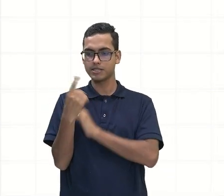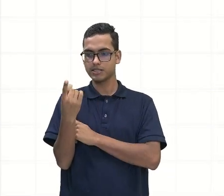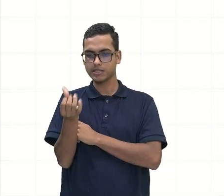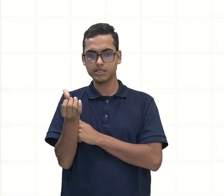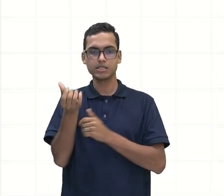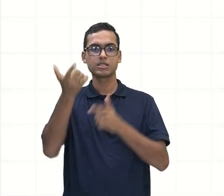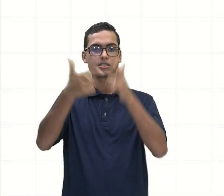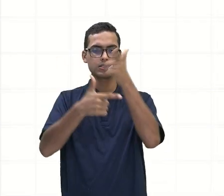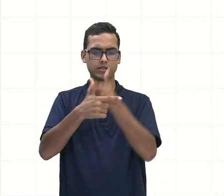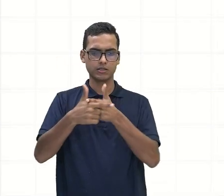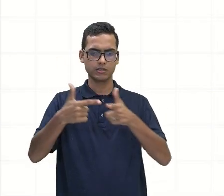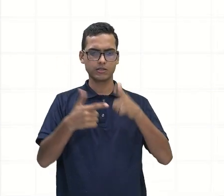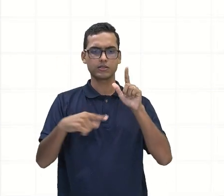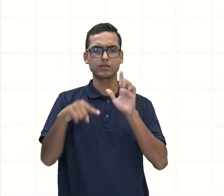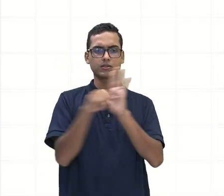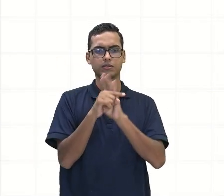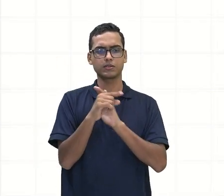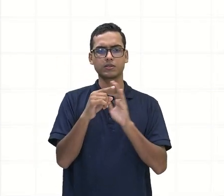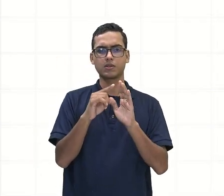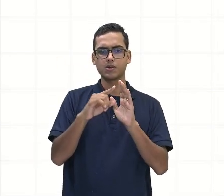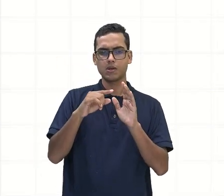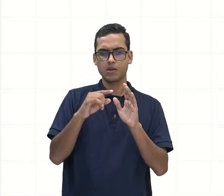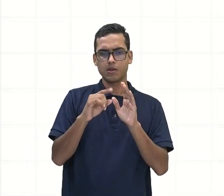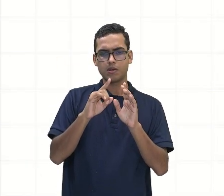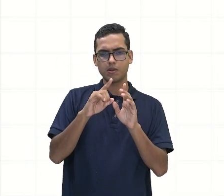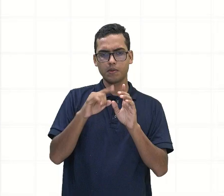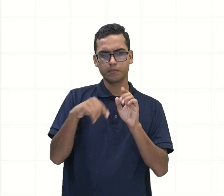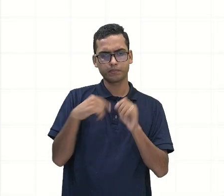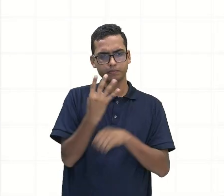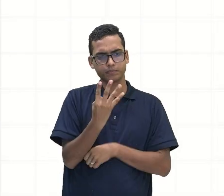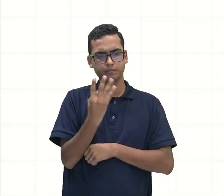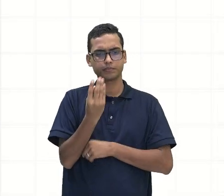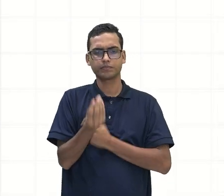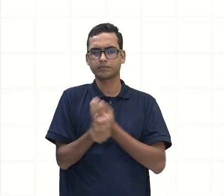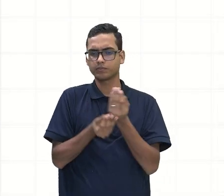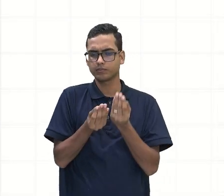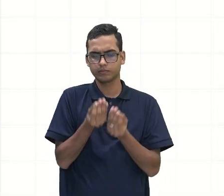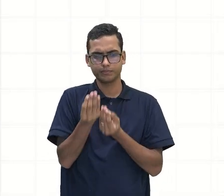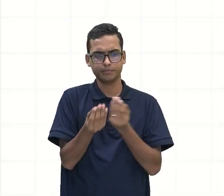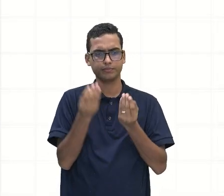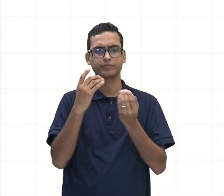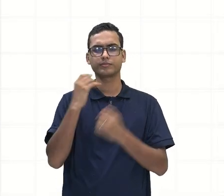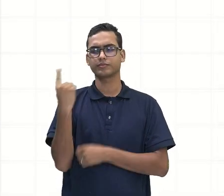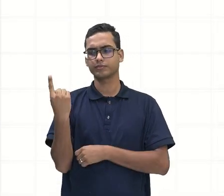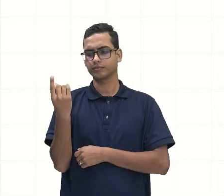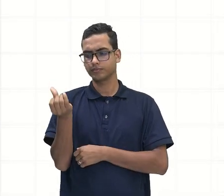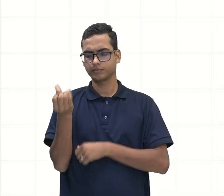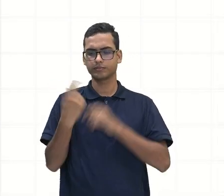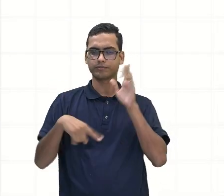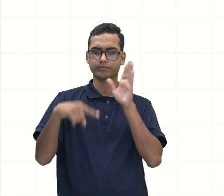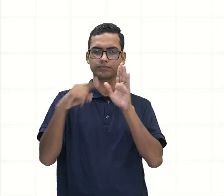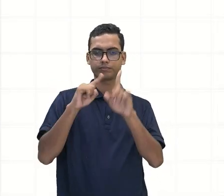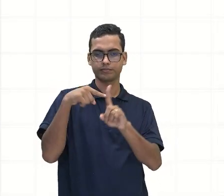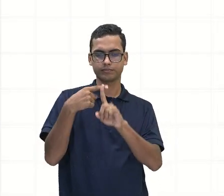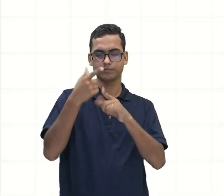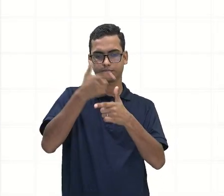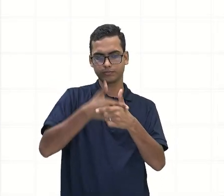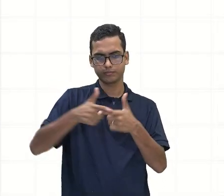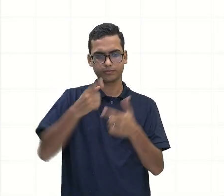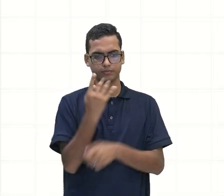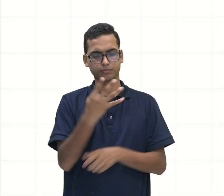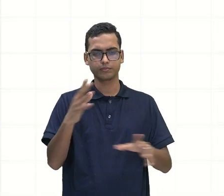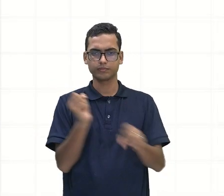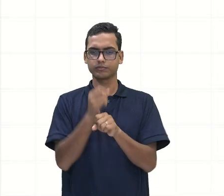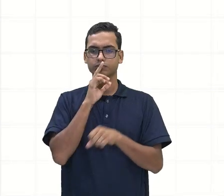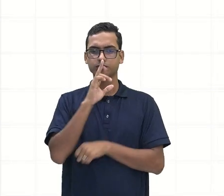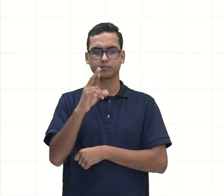na divisão, o resultado é positivo. 16 dividido por 4, 4. Depois, eu tive que multiplicar esse